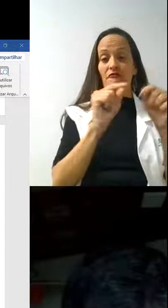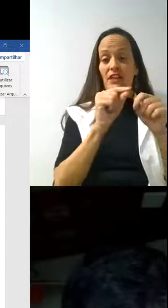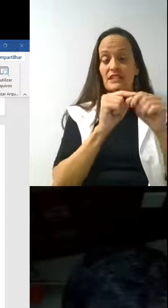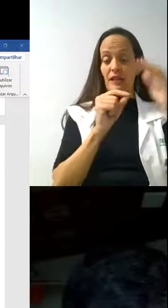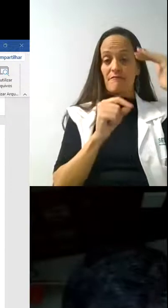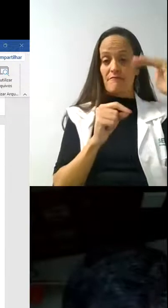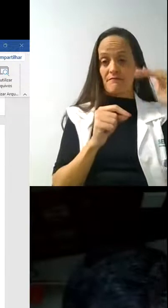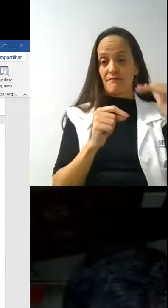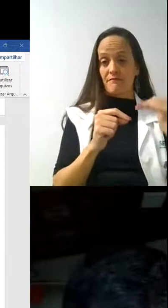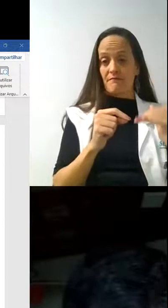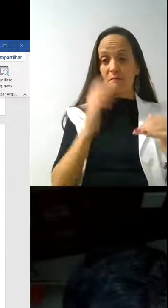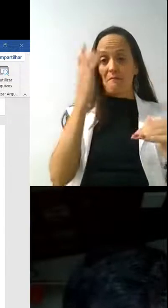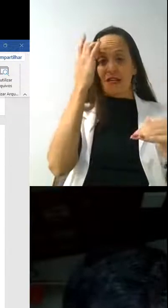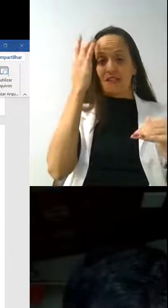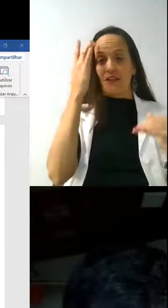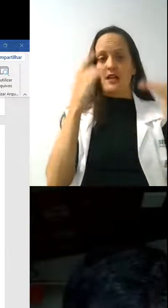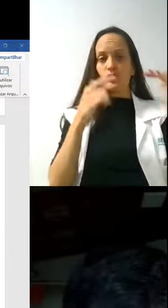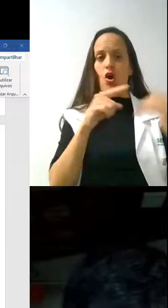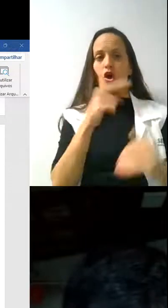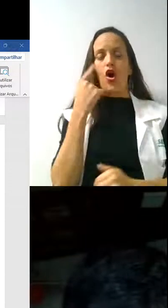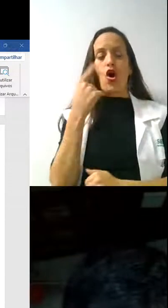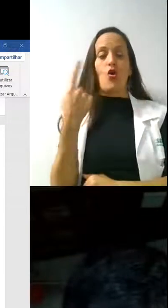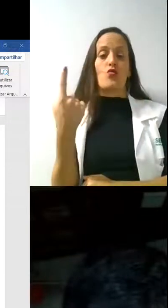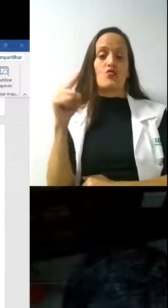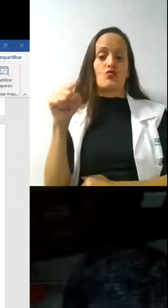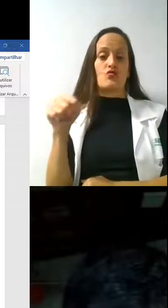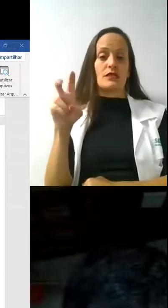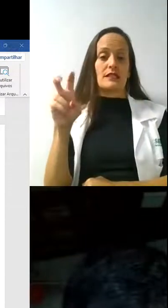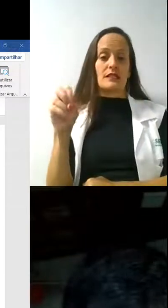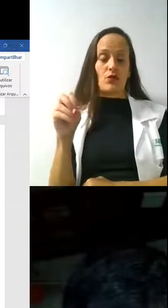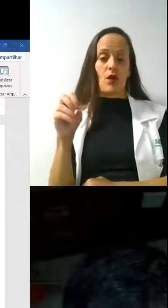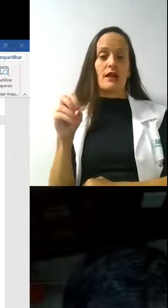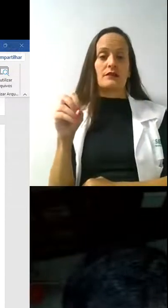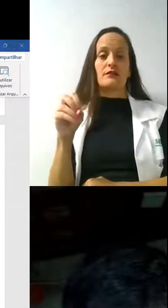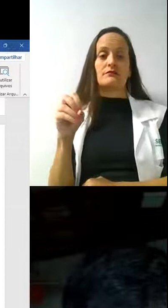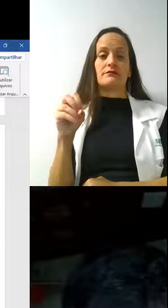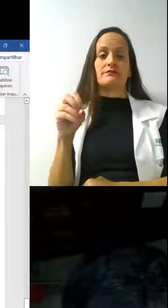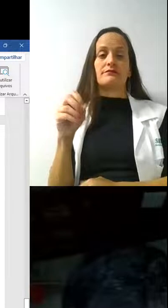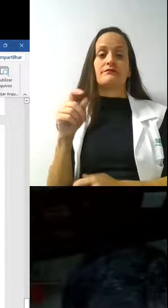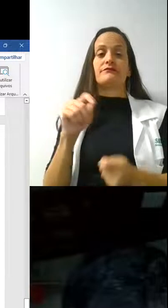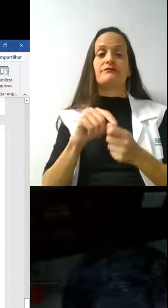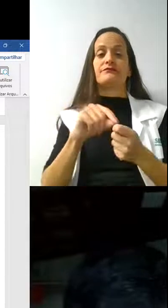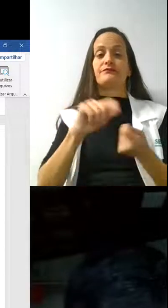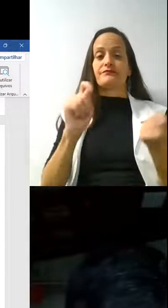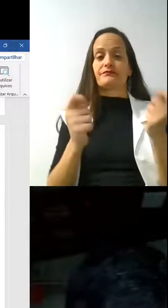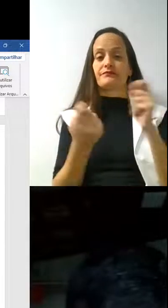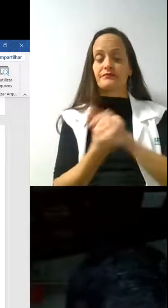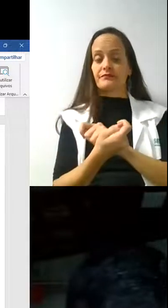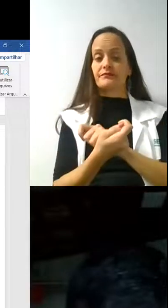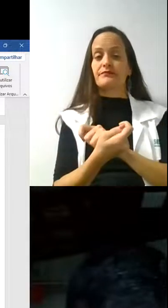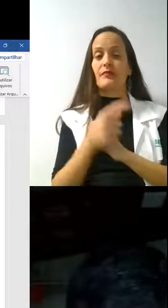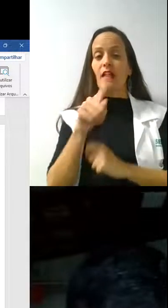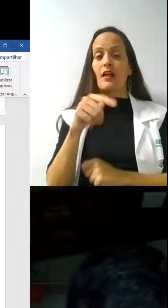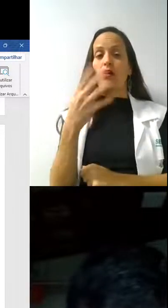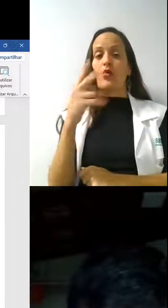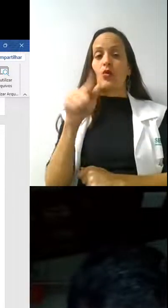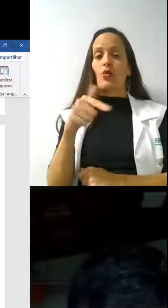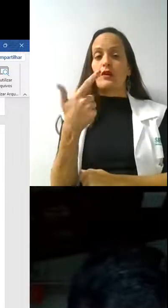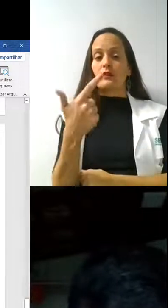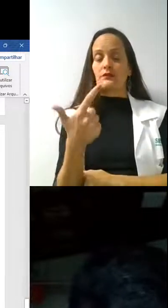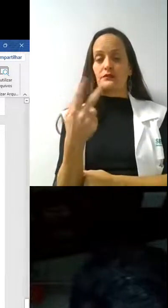pegar 210 e dividir pelo fator de redução. Por quanto? 4,2. 4,2 o